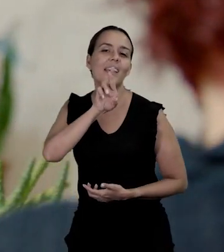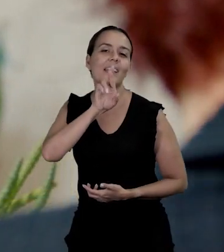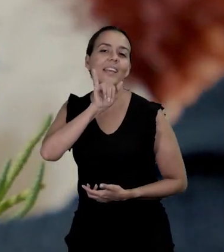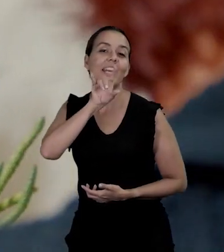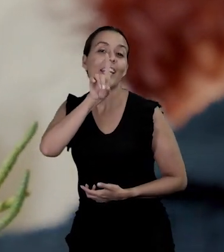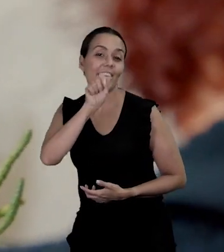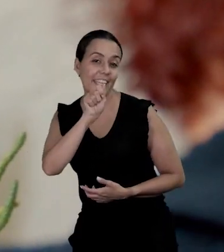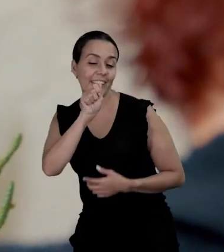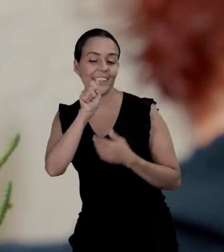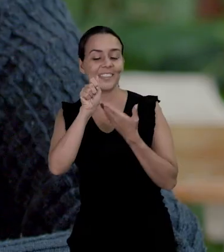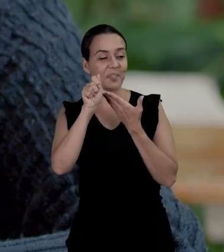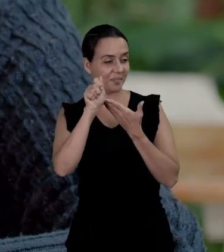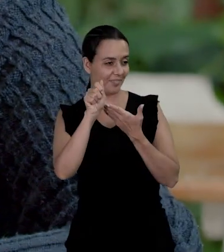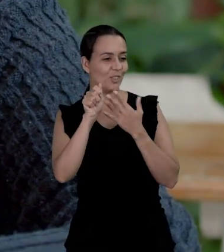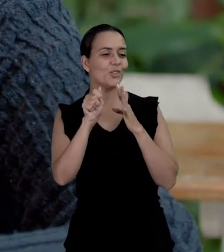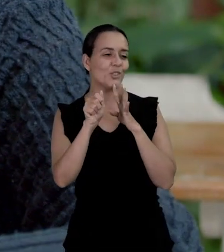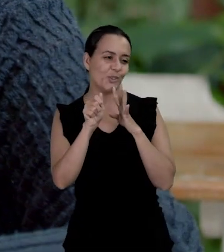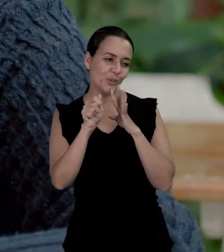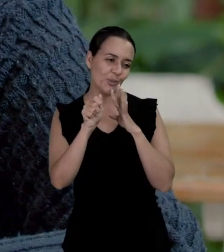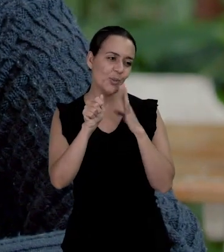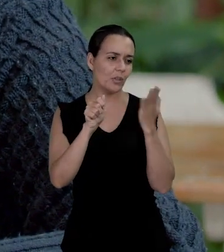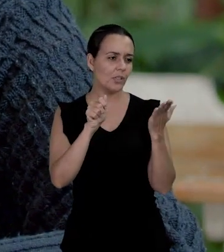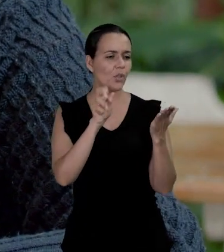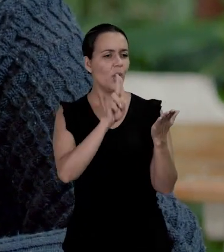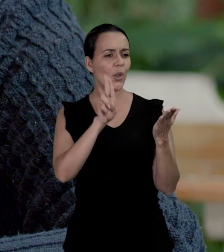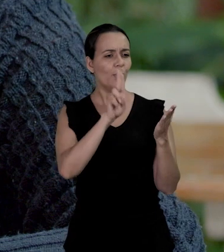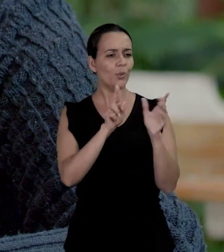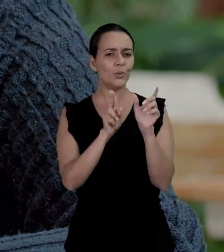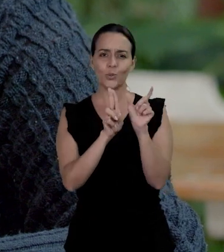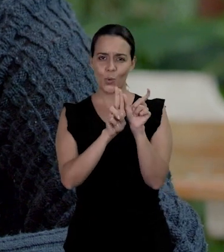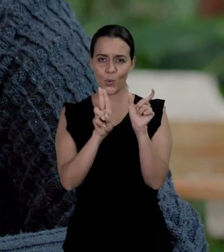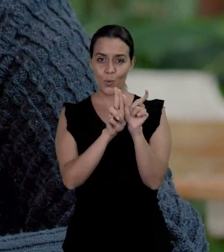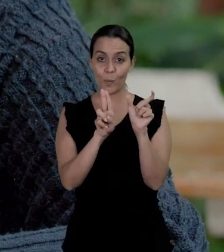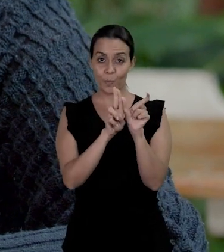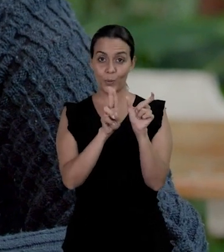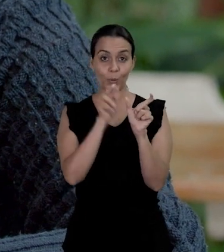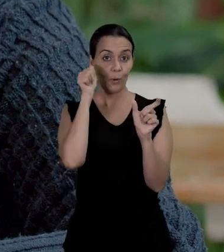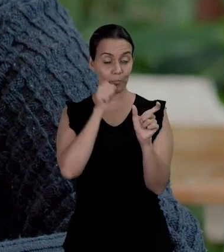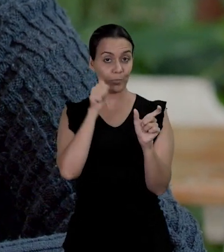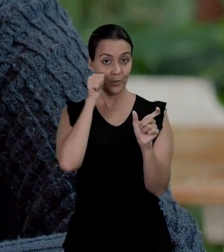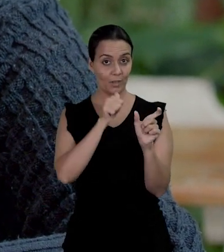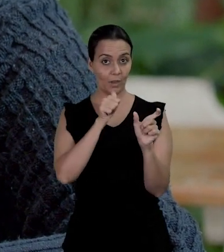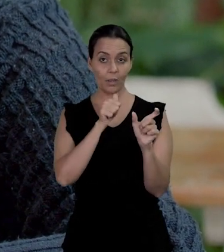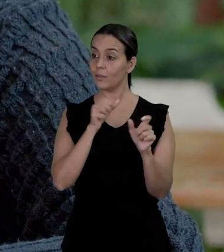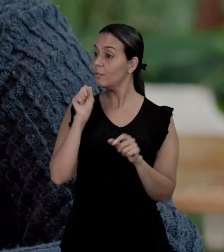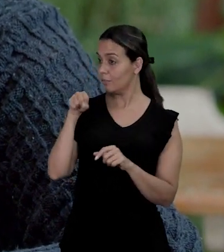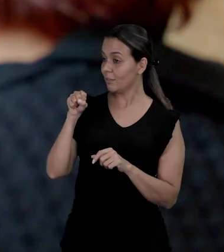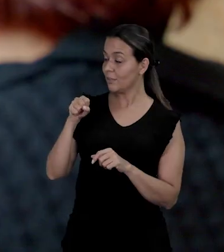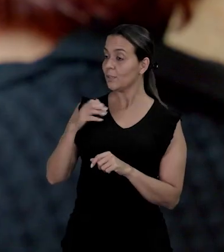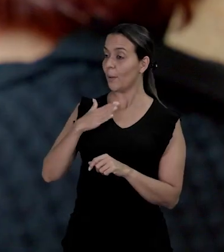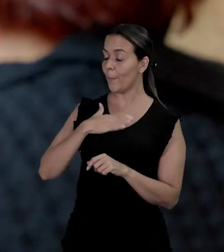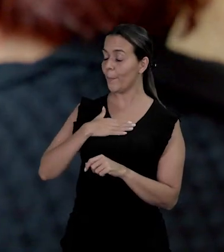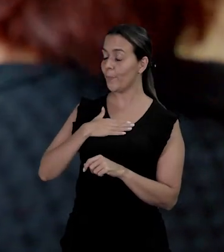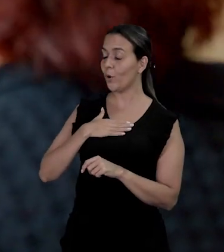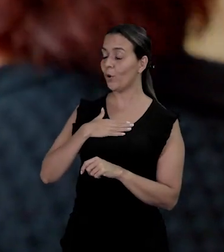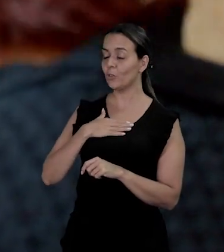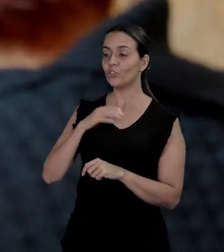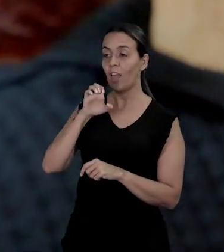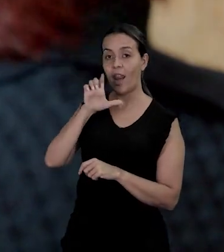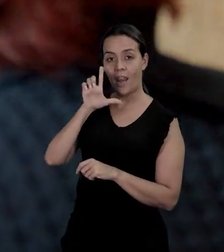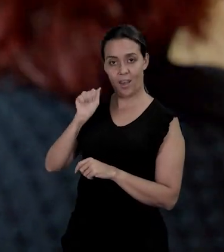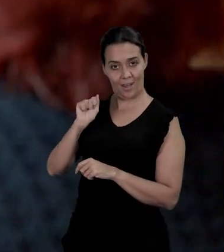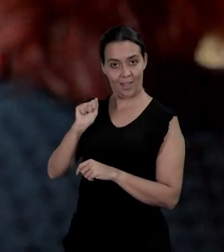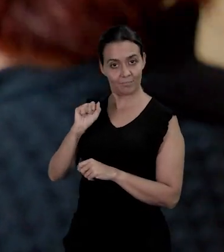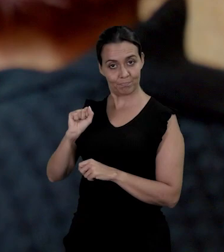Querida, a gente já se conhece há um tempo e eu te chamo de querida e uso o pronome feminino. É assim que você gosta de ser chamada? Sim, pode me chamar